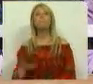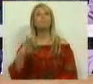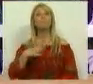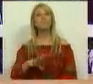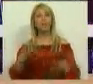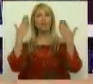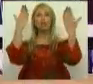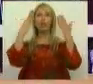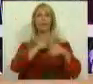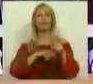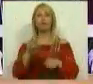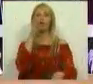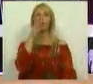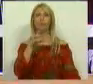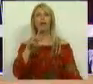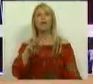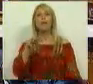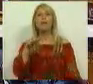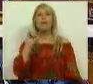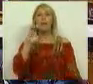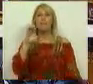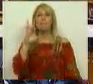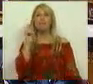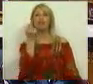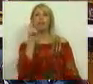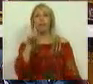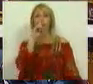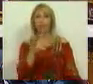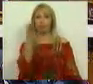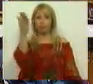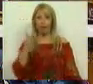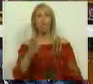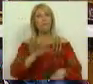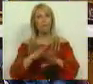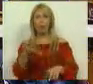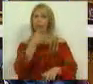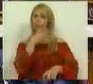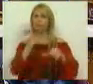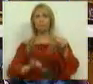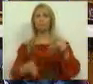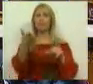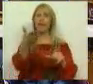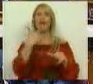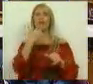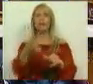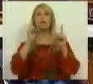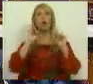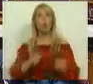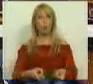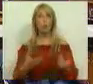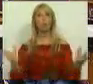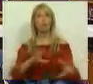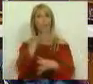queria saudar o Senhor Deputado Michel Seufert pelo facto de nos ter trazido hoje esta declaração e dizer-lhe que começamos a estar no Partido